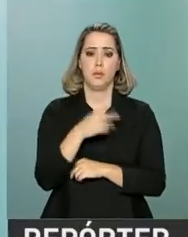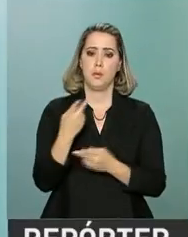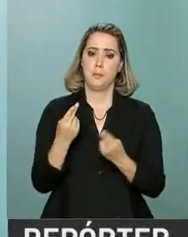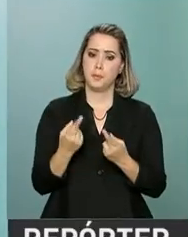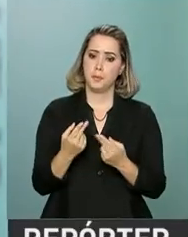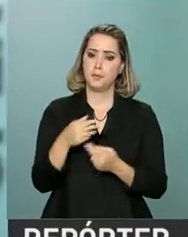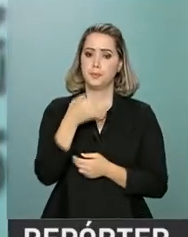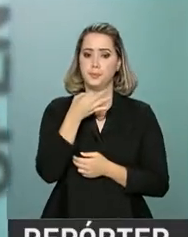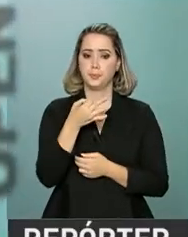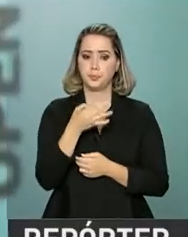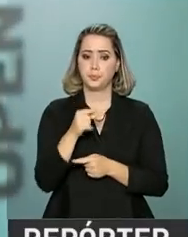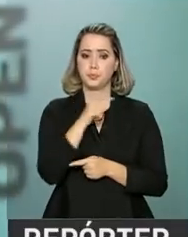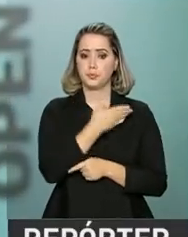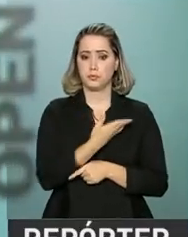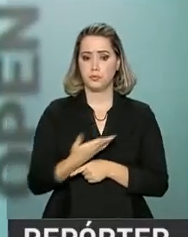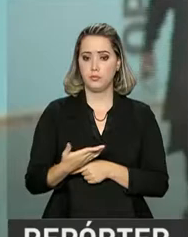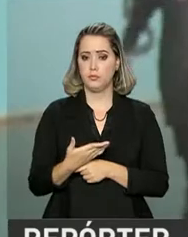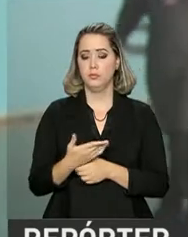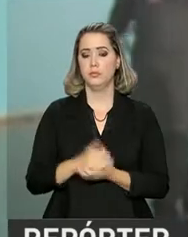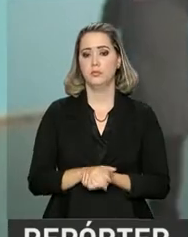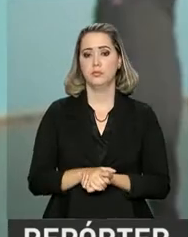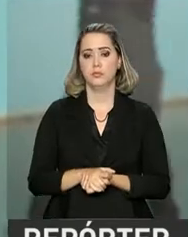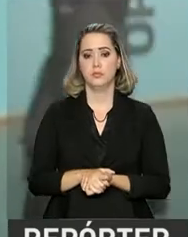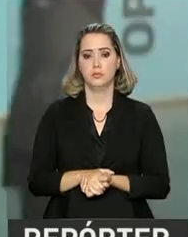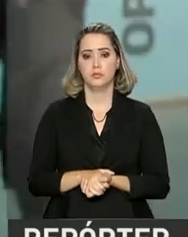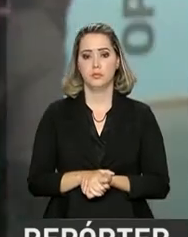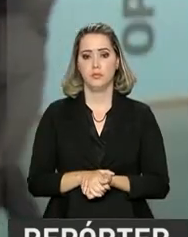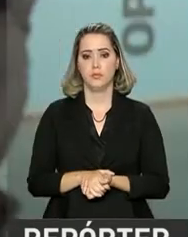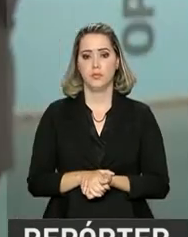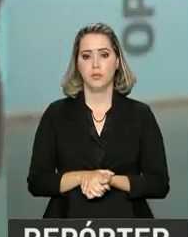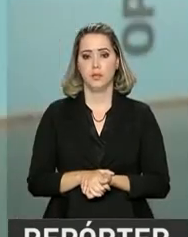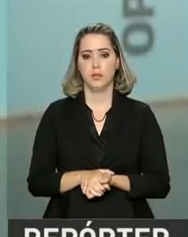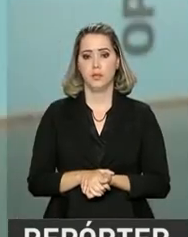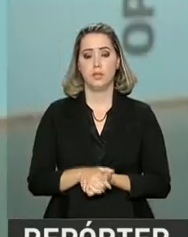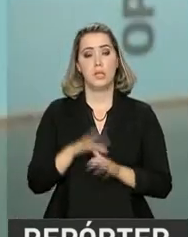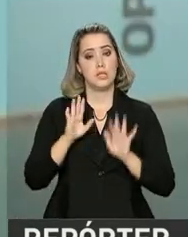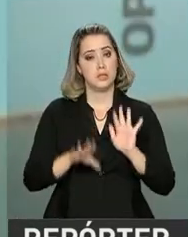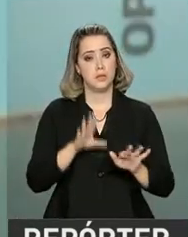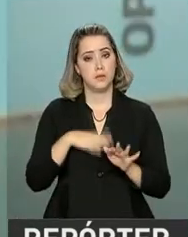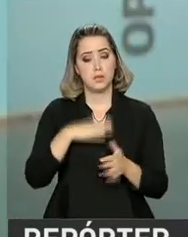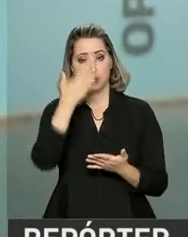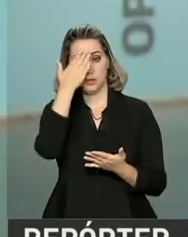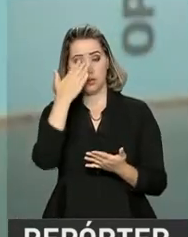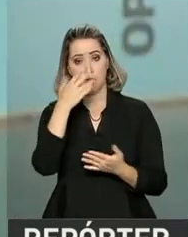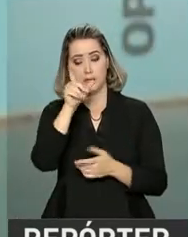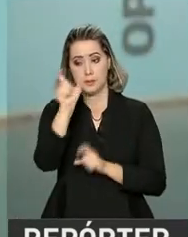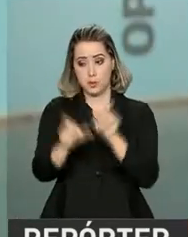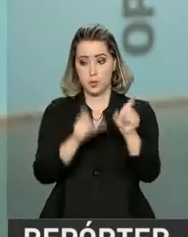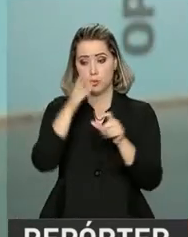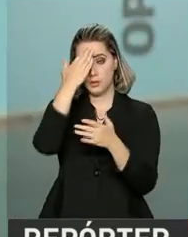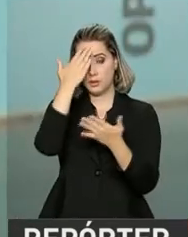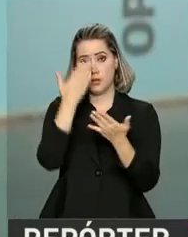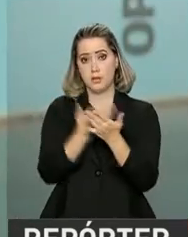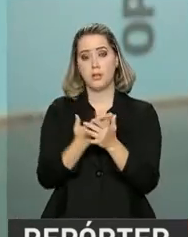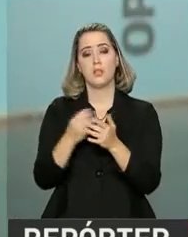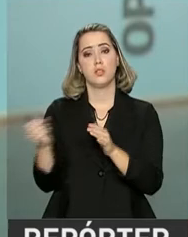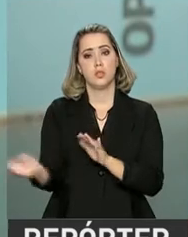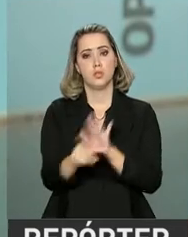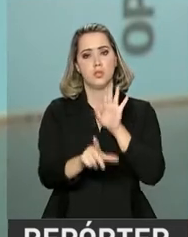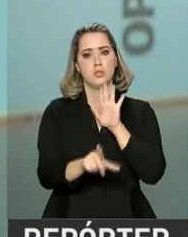por integrantes de fundos de investimentos. Em geral, a grande maioria confia muito nessa reforma.